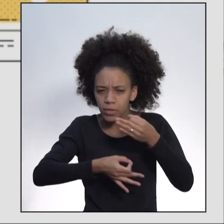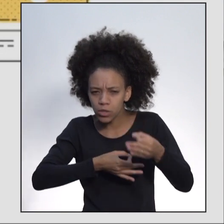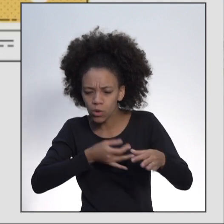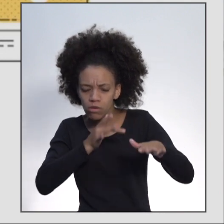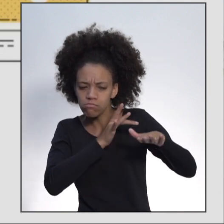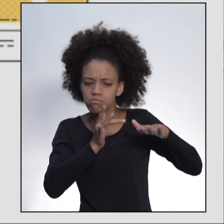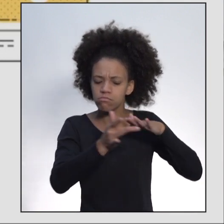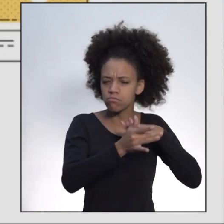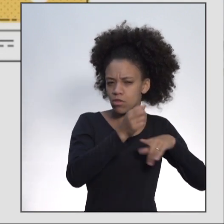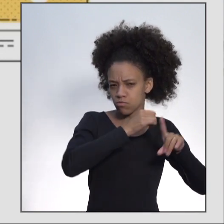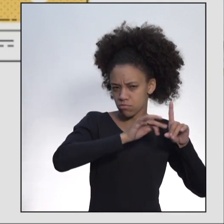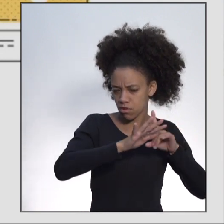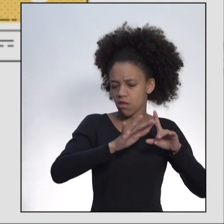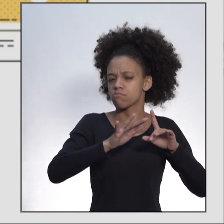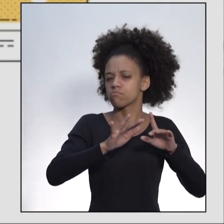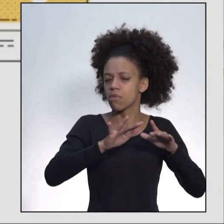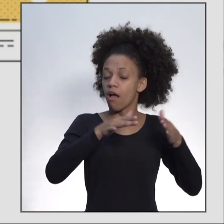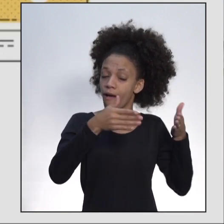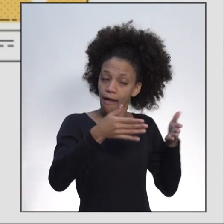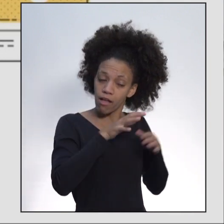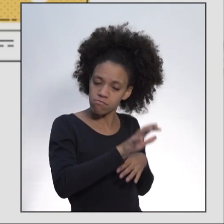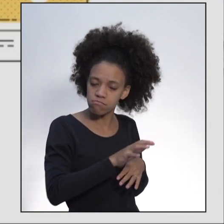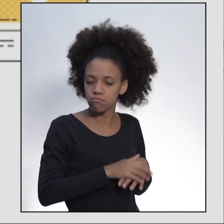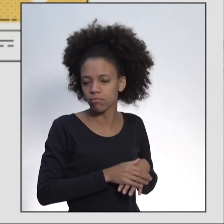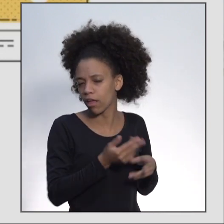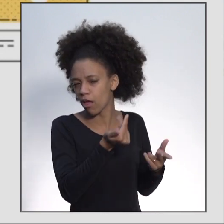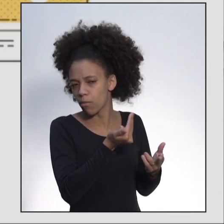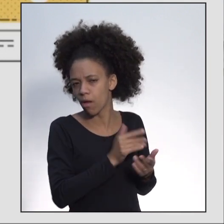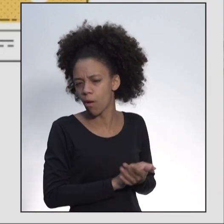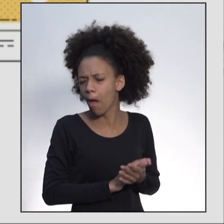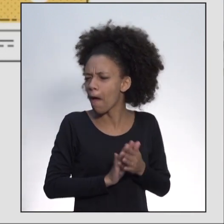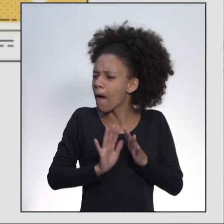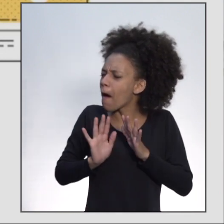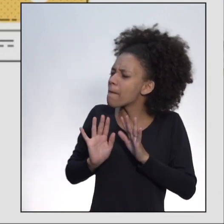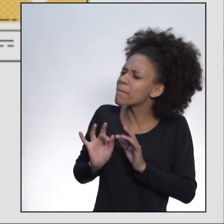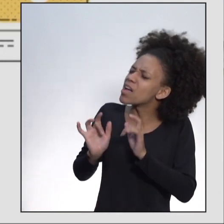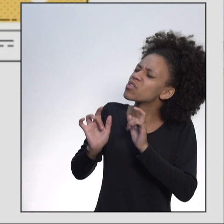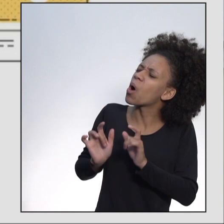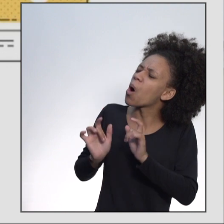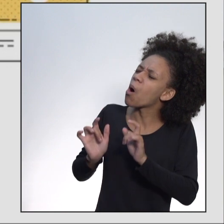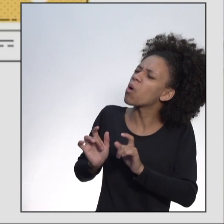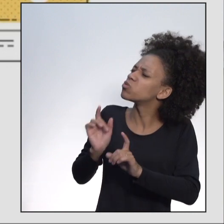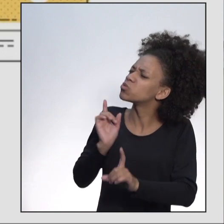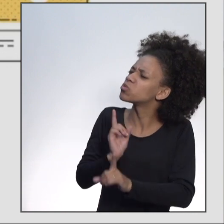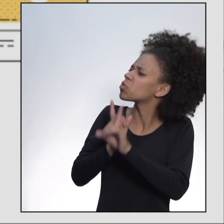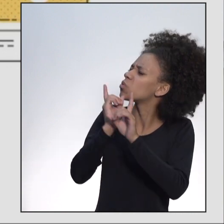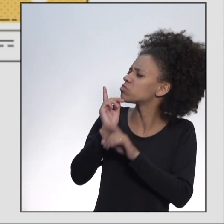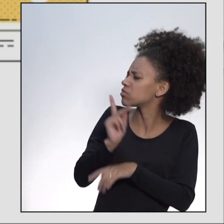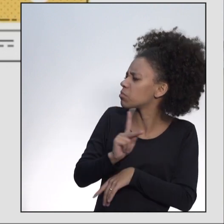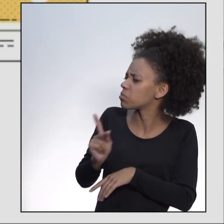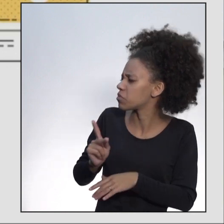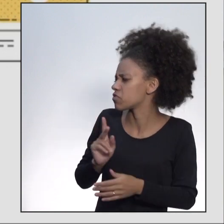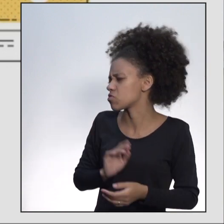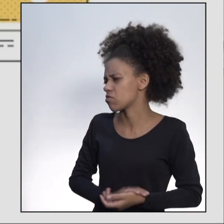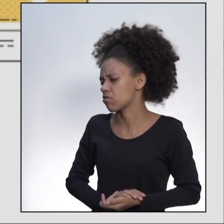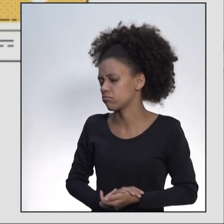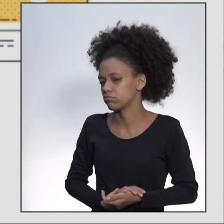cumprem essa função. Mas falta responder, professora, onde encontramos as cartas de